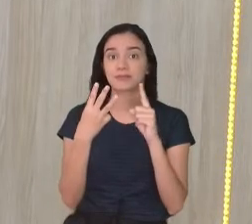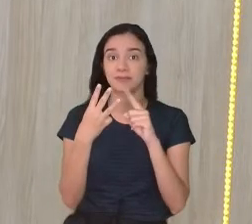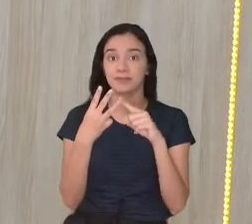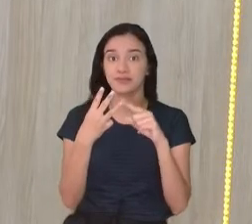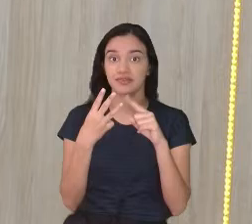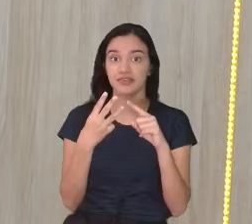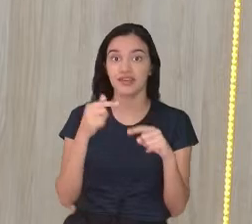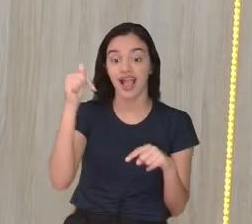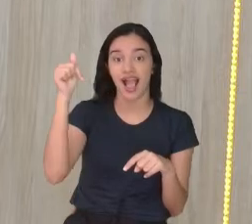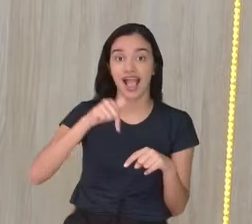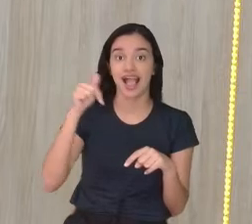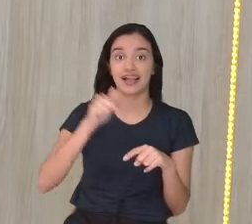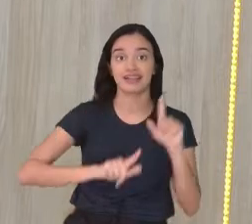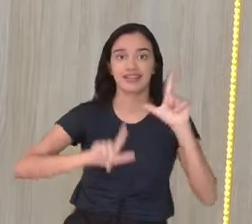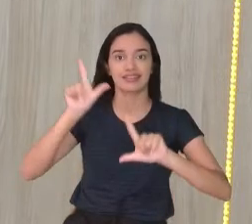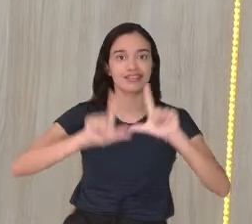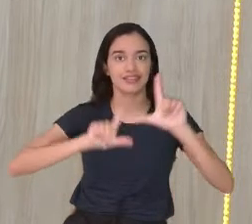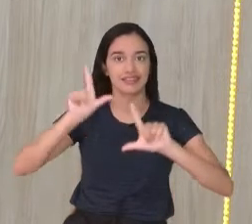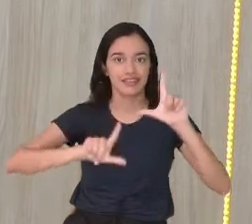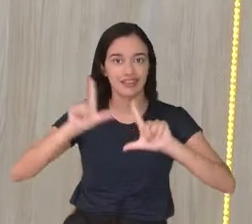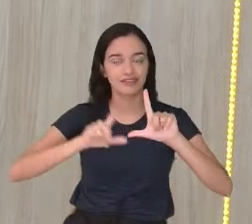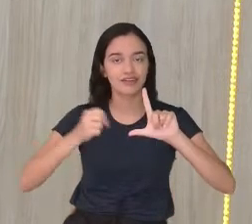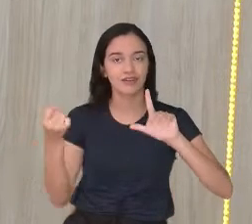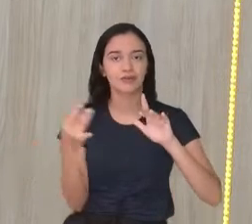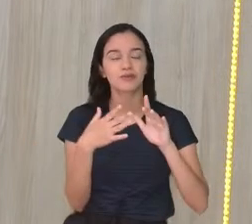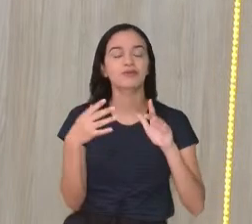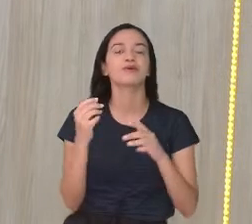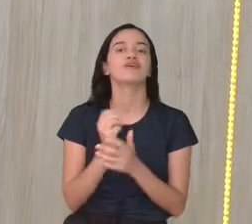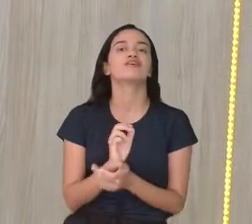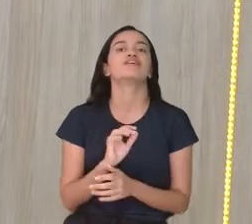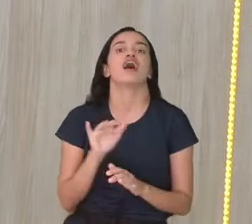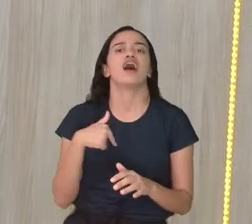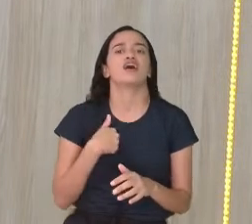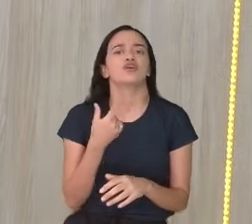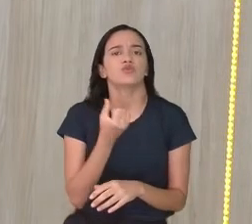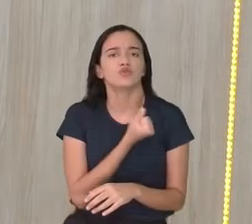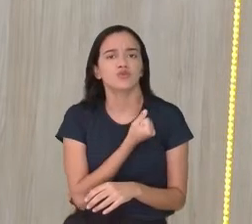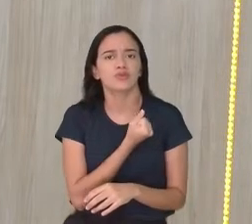aqui, a tela da TV Nova Nordeste. Estamos aqui no